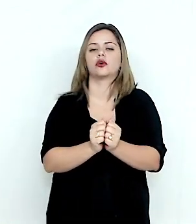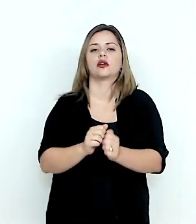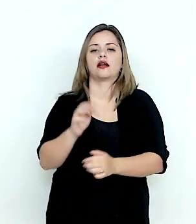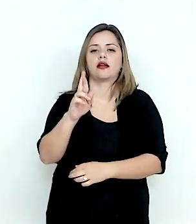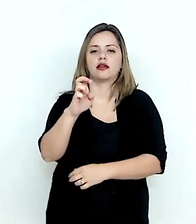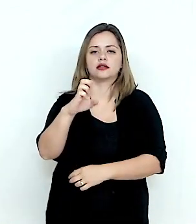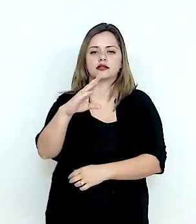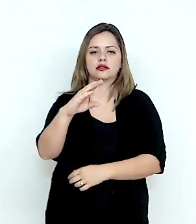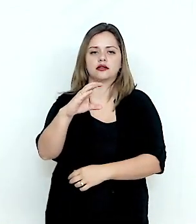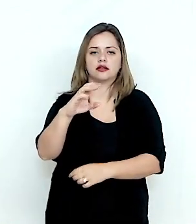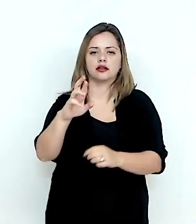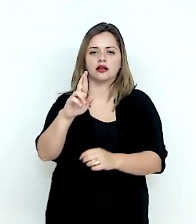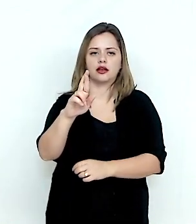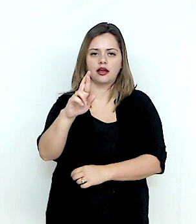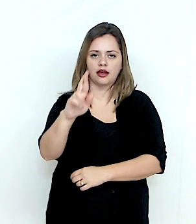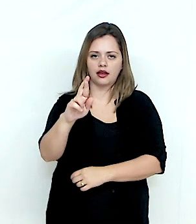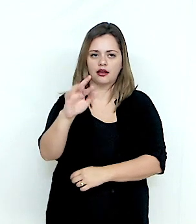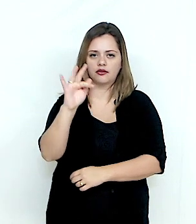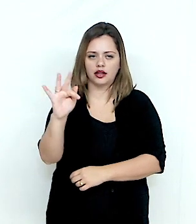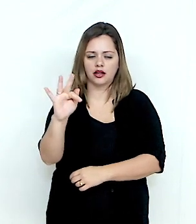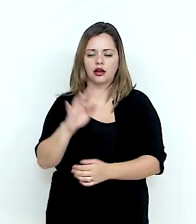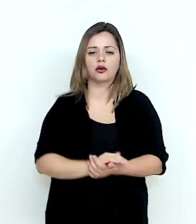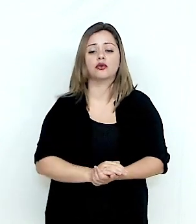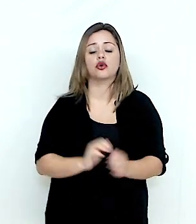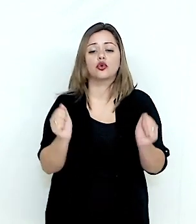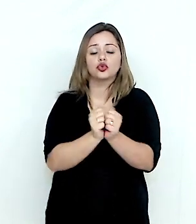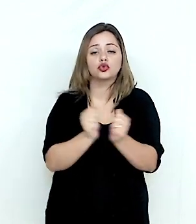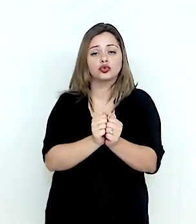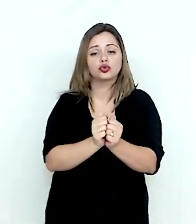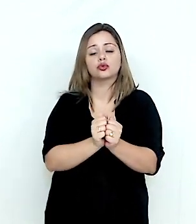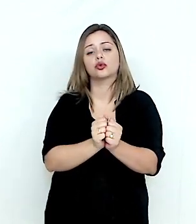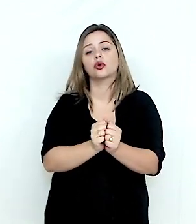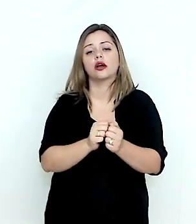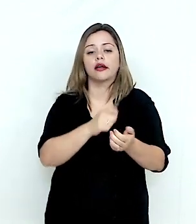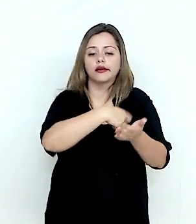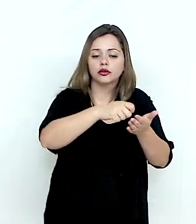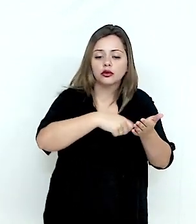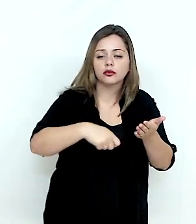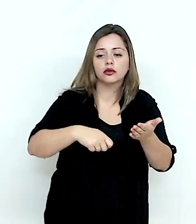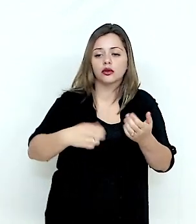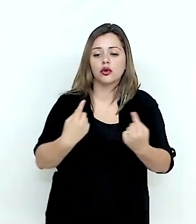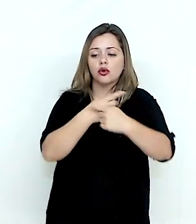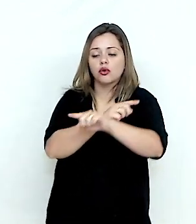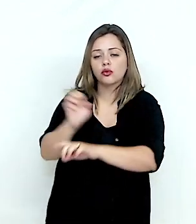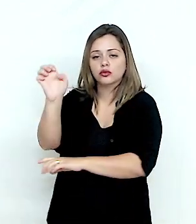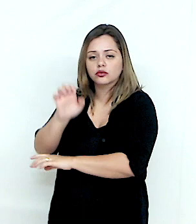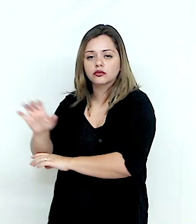um acordo de reconhecimento mútuo de operador econômico autorizado. Isso vai facilitar muito